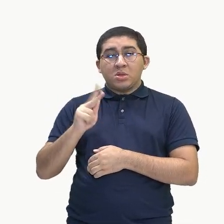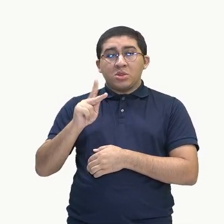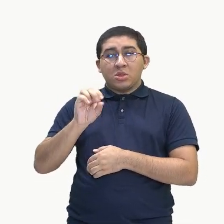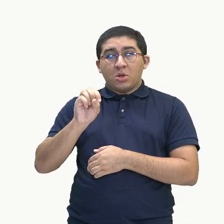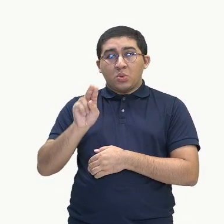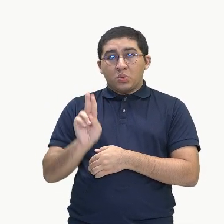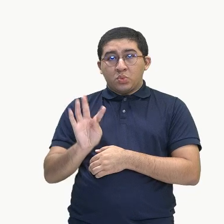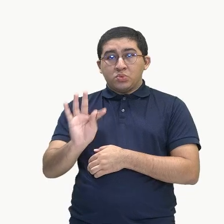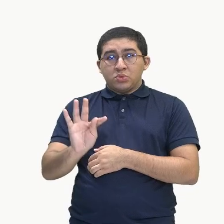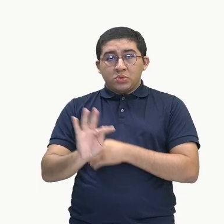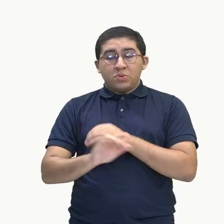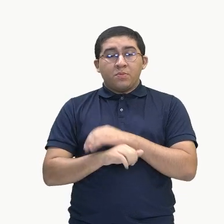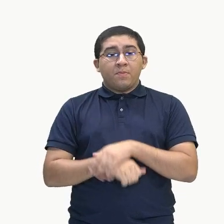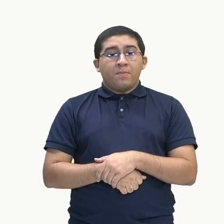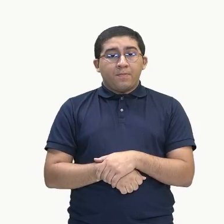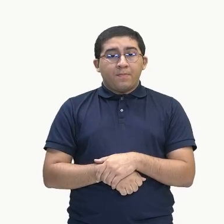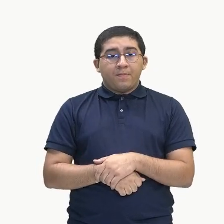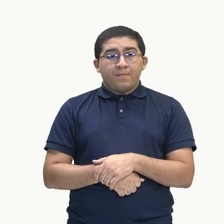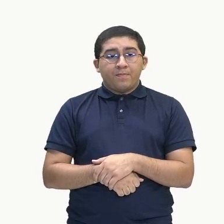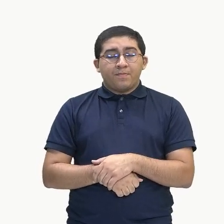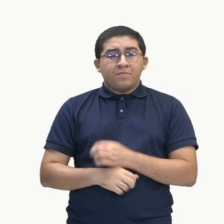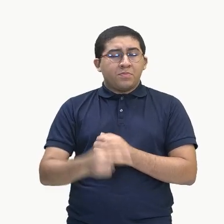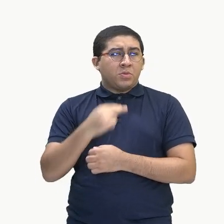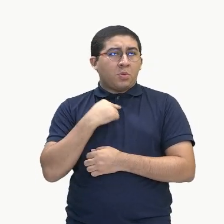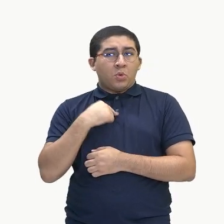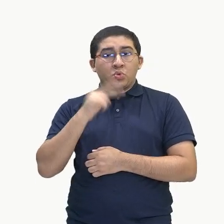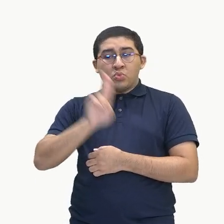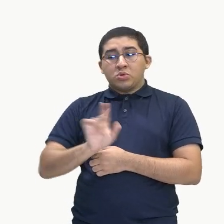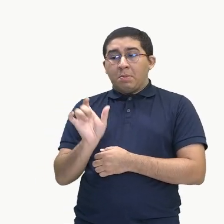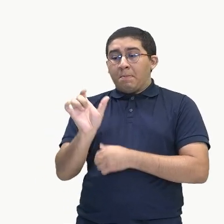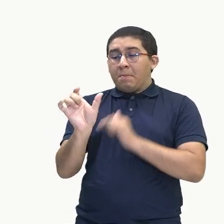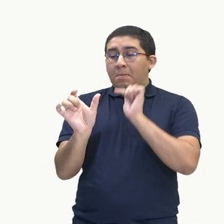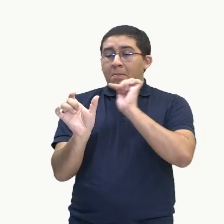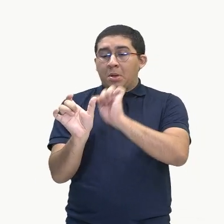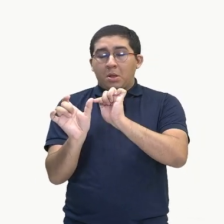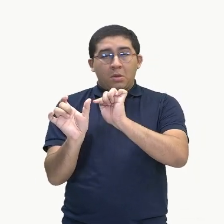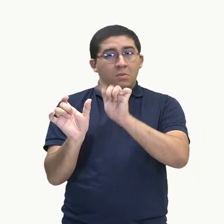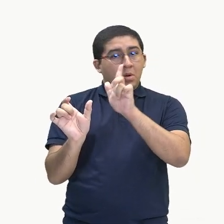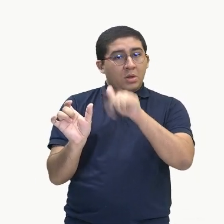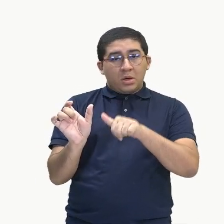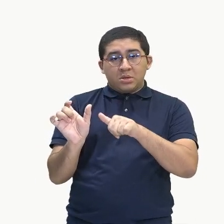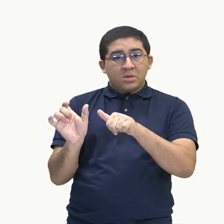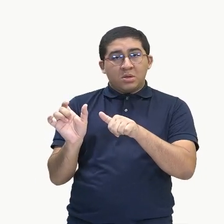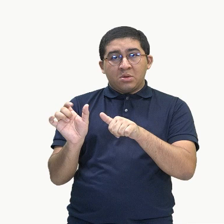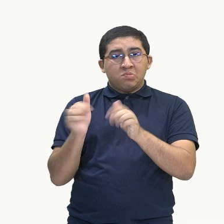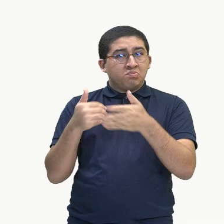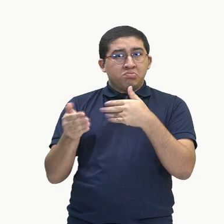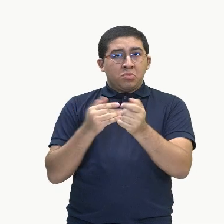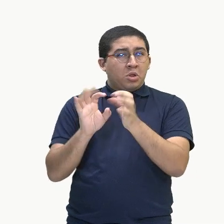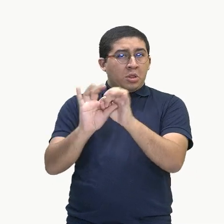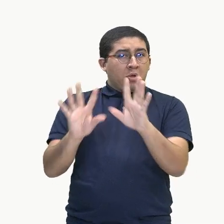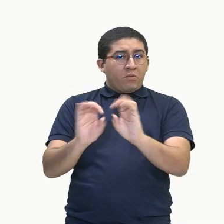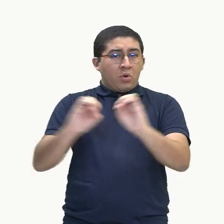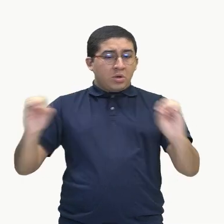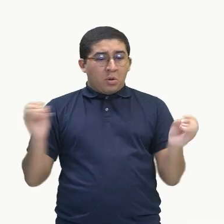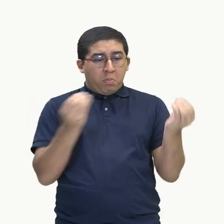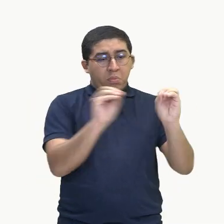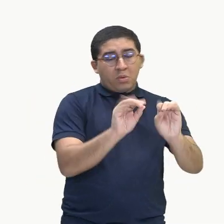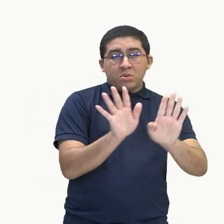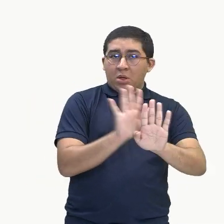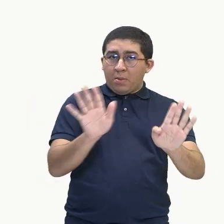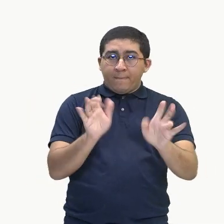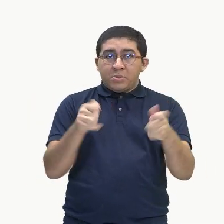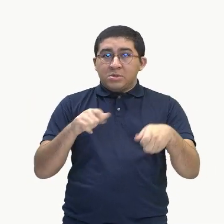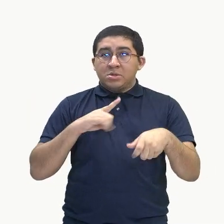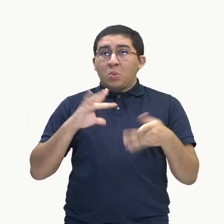tá? Without, eu não posso usar essa palavra aqui de qualquer jeito, ela precisa de um contexto, ela